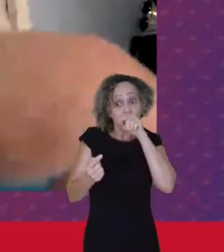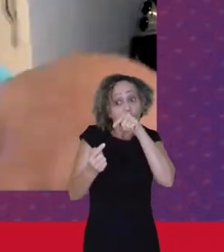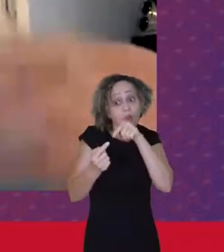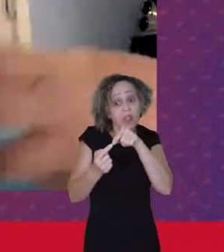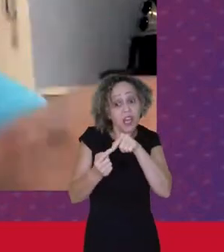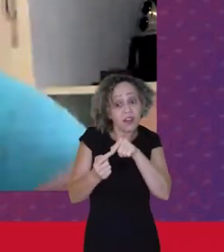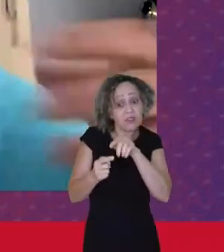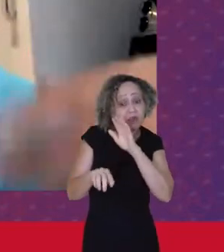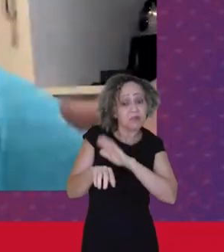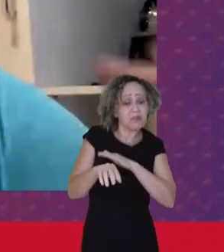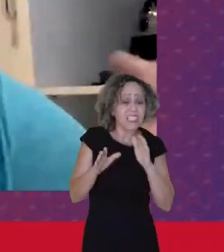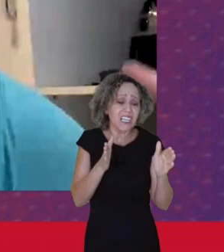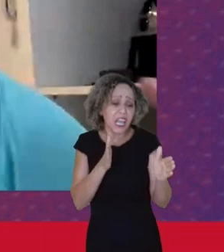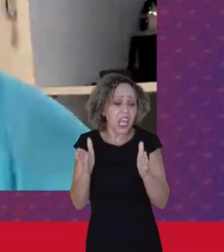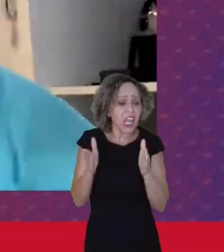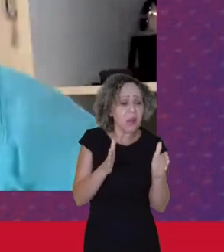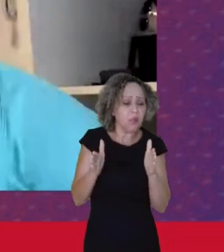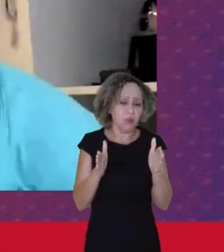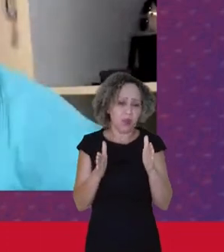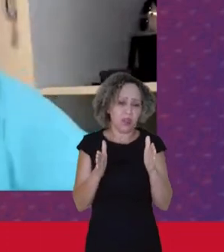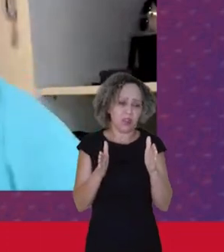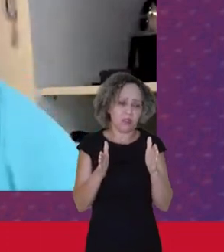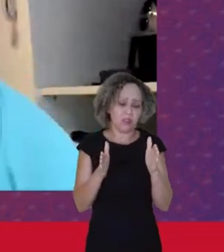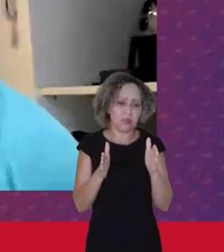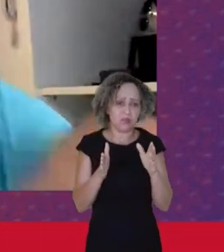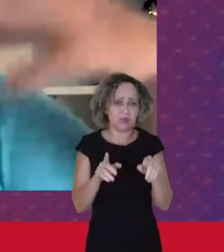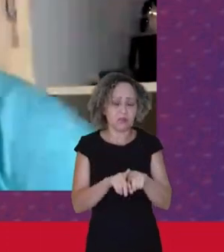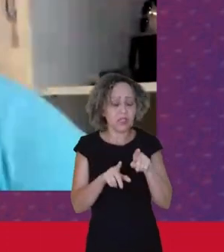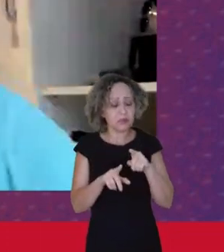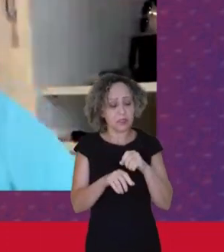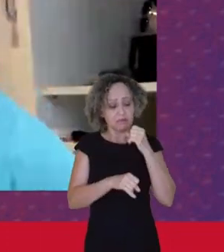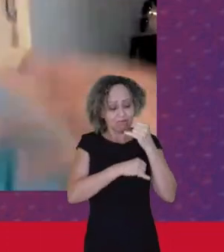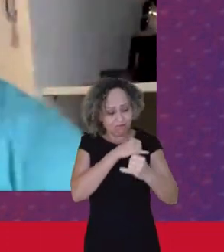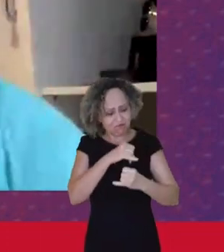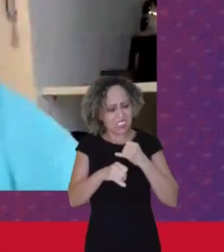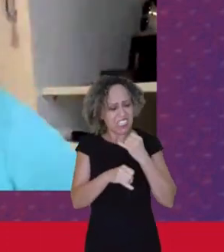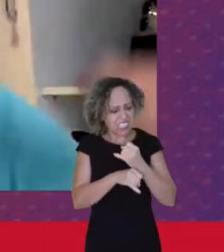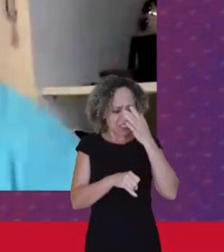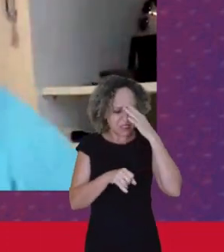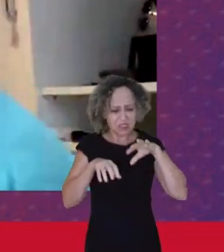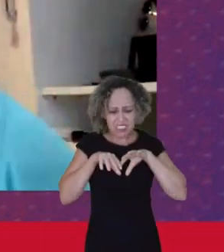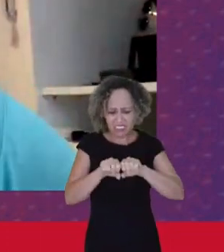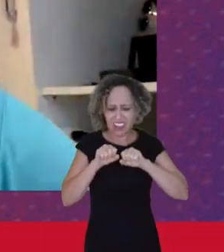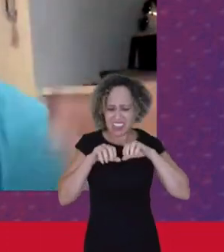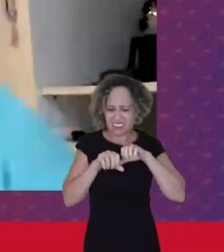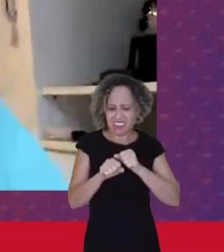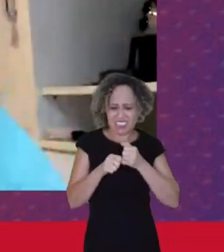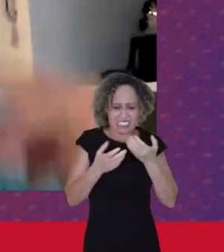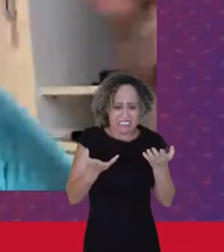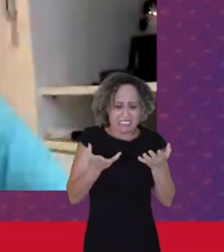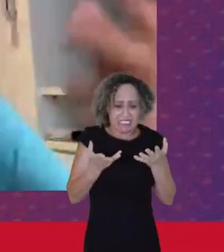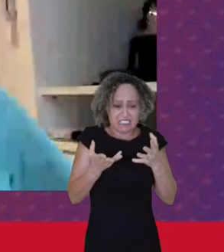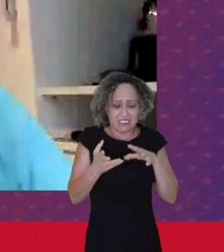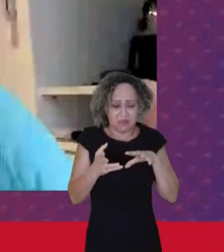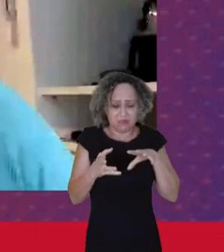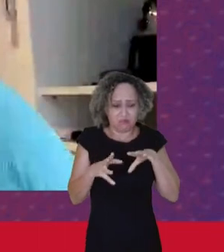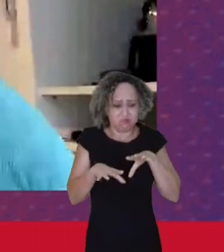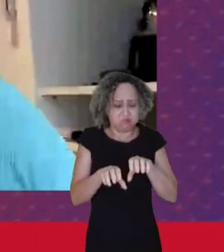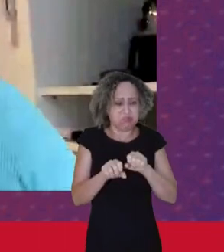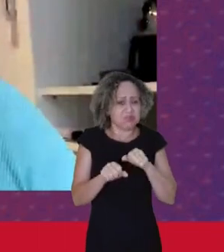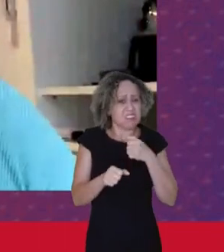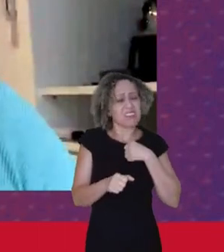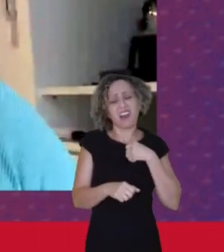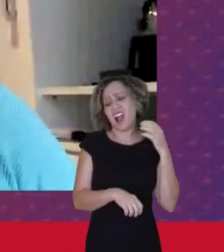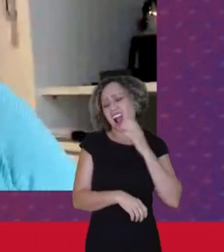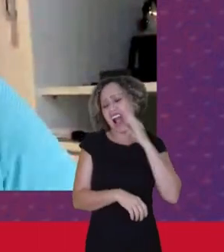internet, né, os crimes cibernéticos, as invasões, as formas de, né, de deturpação e de ataque, etc. e tal, elas foram se aprimorando